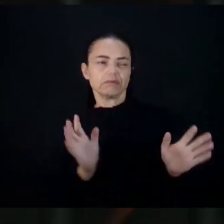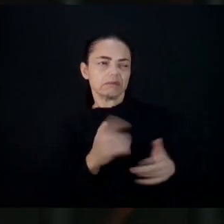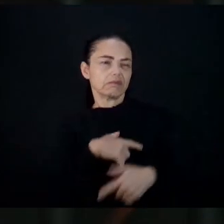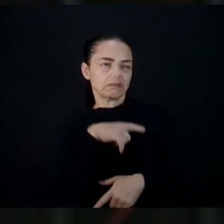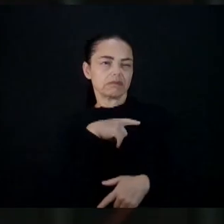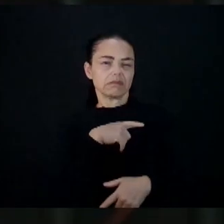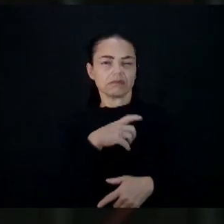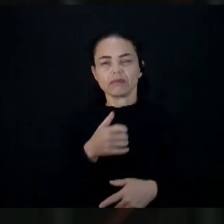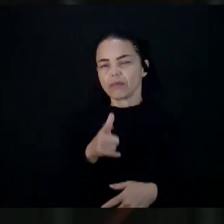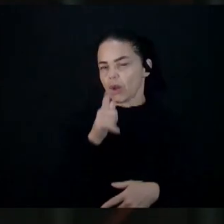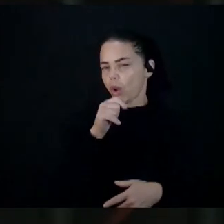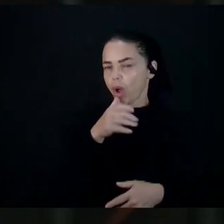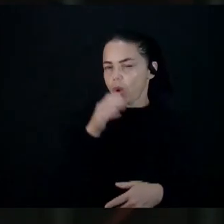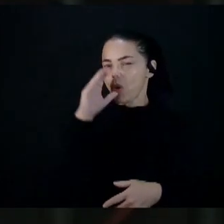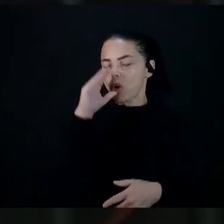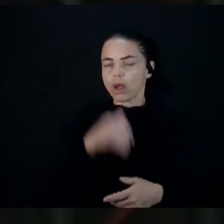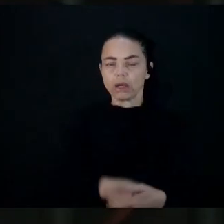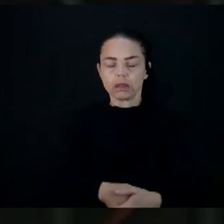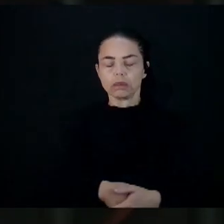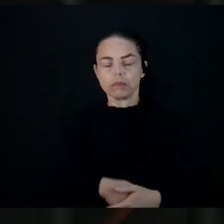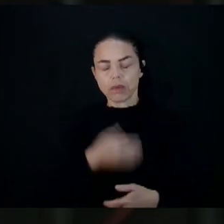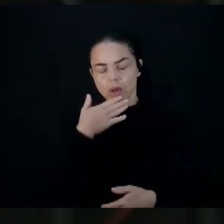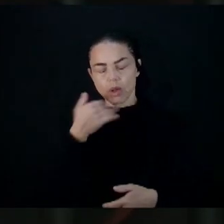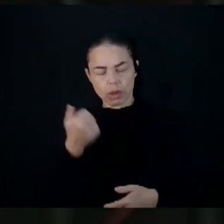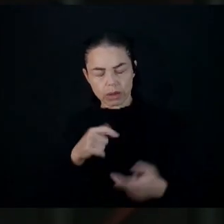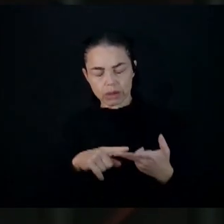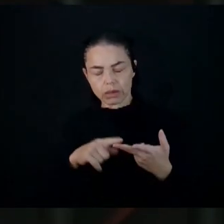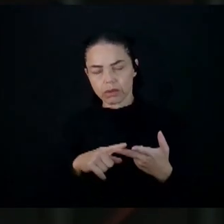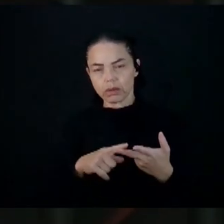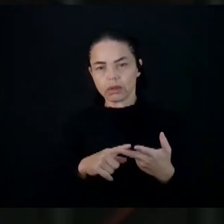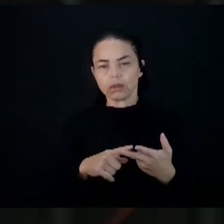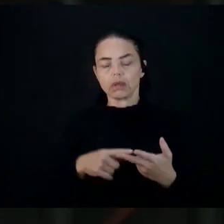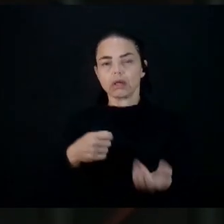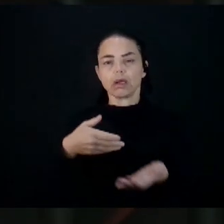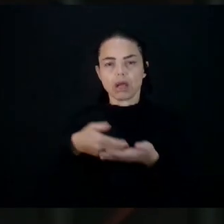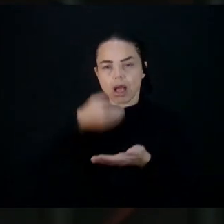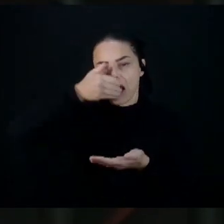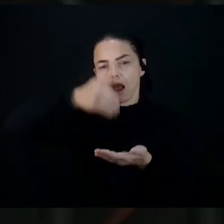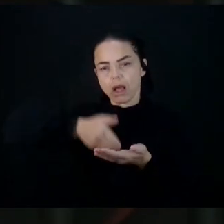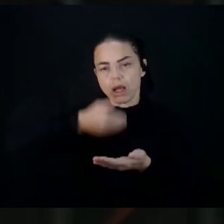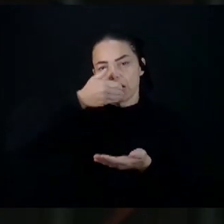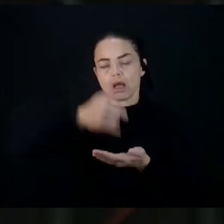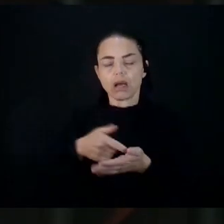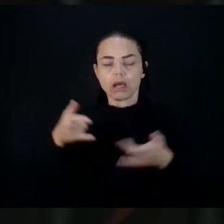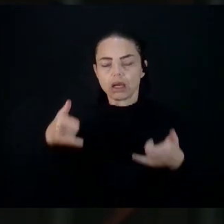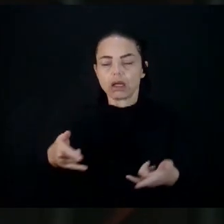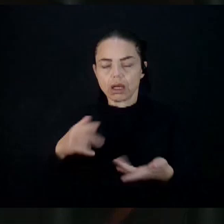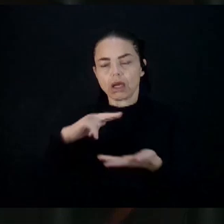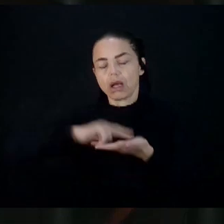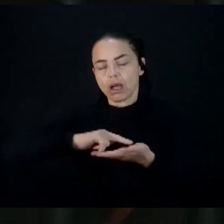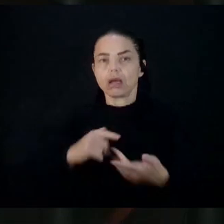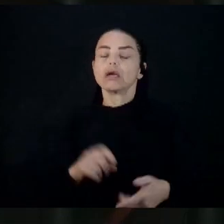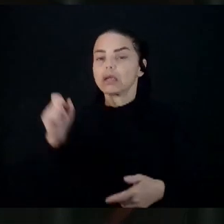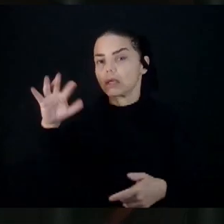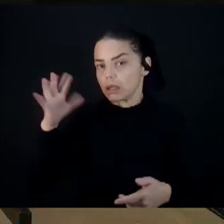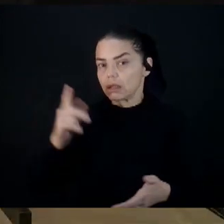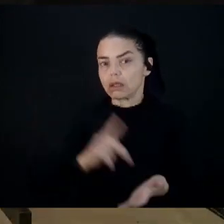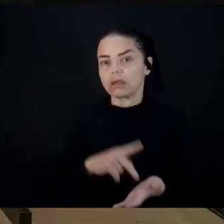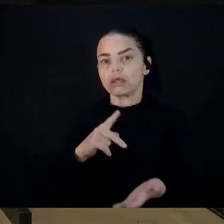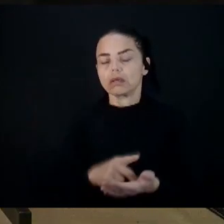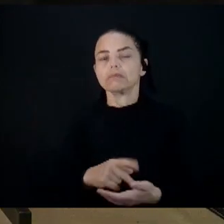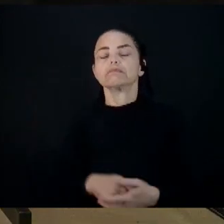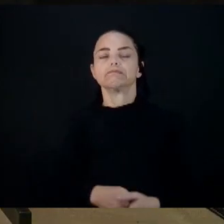muita água para poder me reparar, vou ter que tomar sopa, fica de cama, né? Isso tudo acontece mesmo, né?